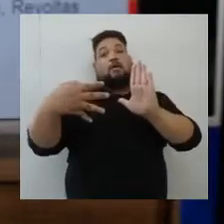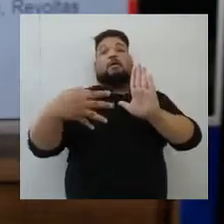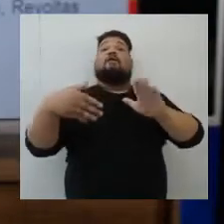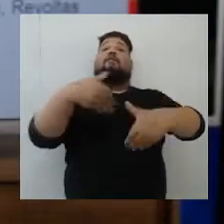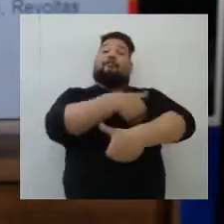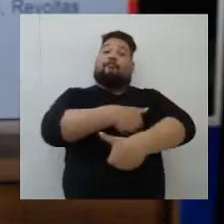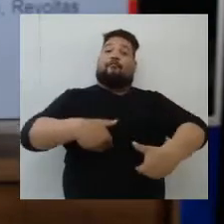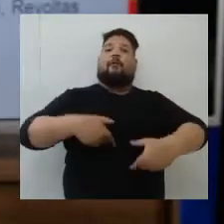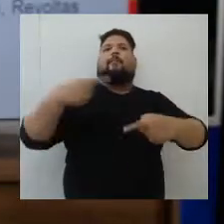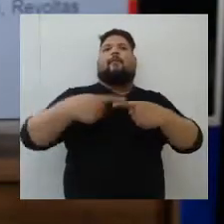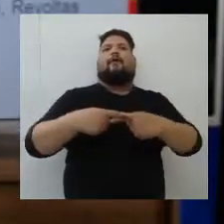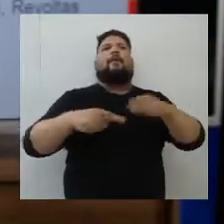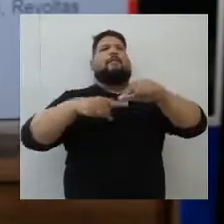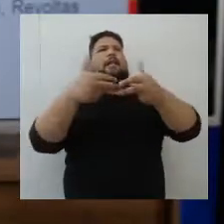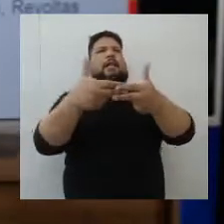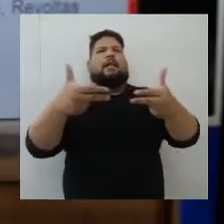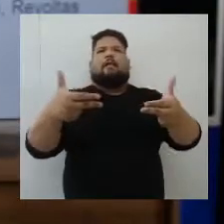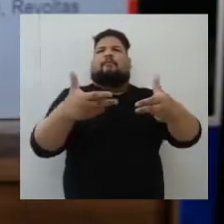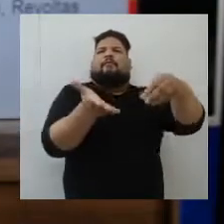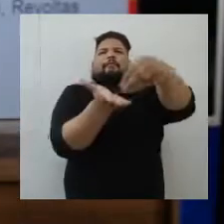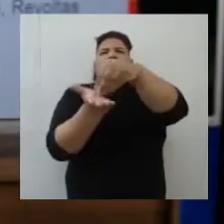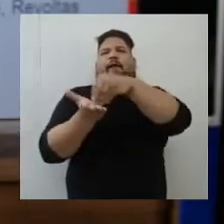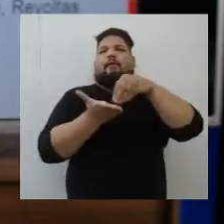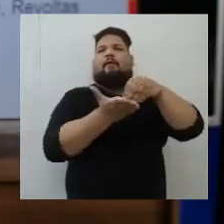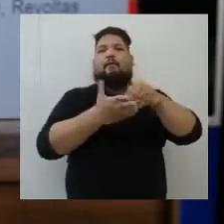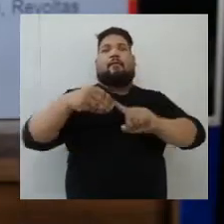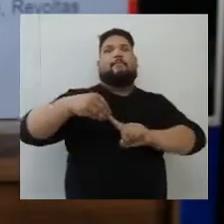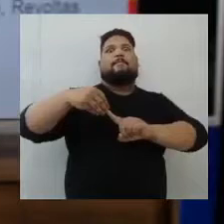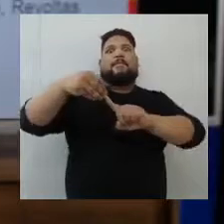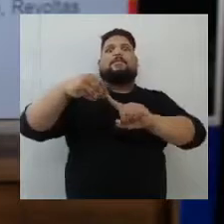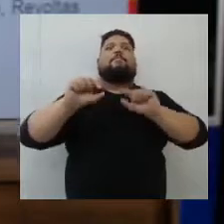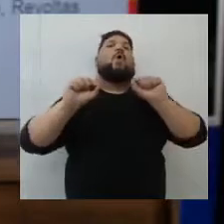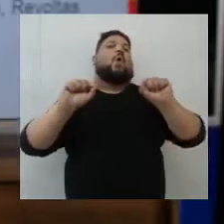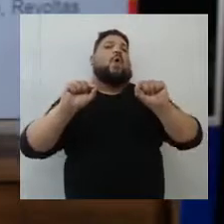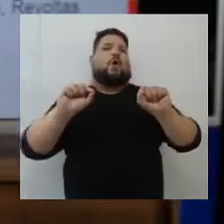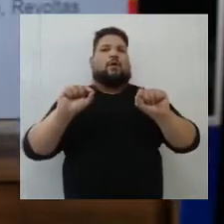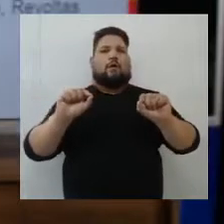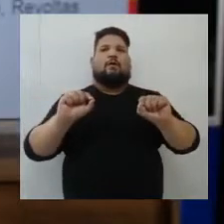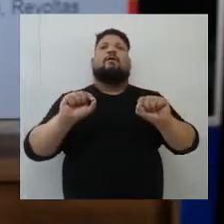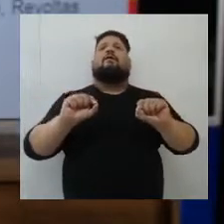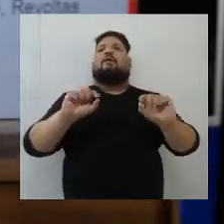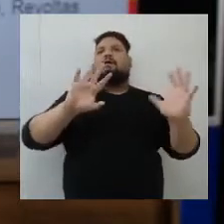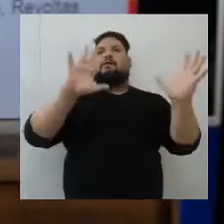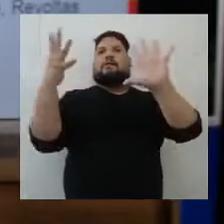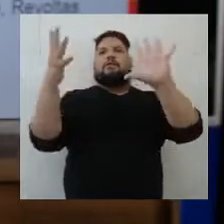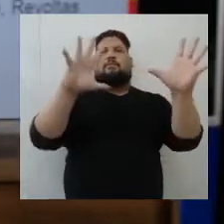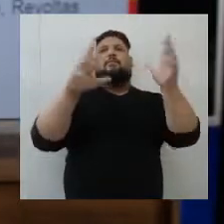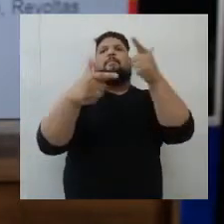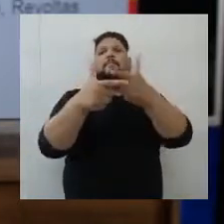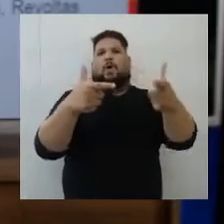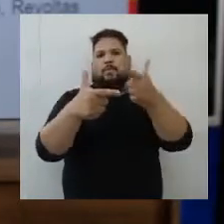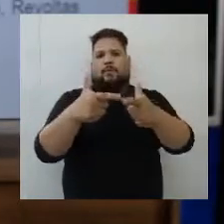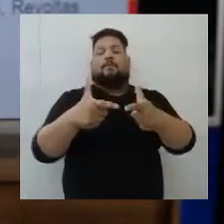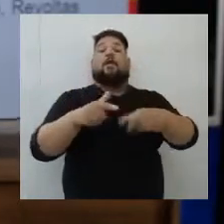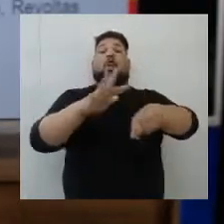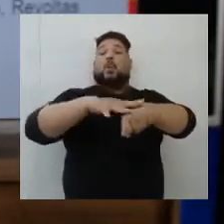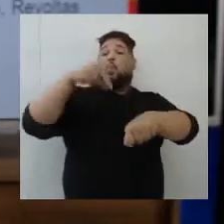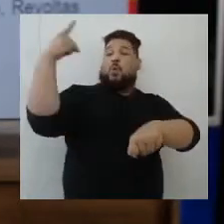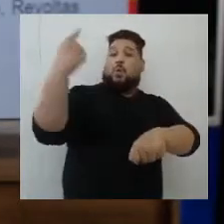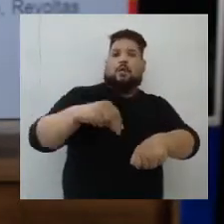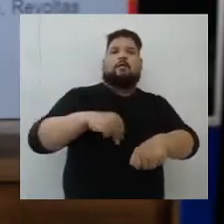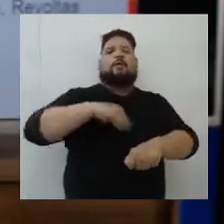pela escassez de recursos, causadas principalmente por questões climáticas. A peste, a